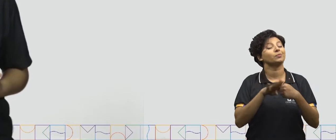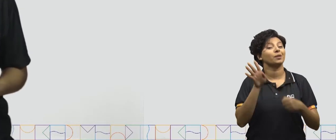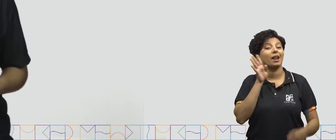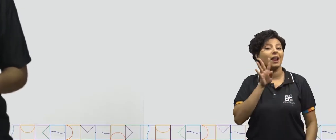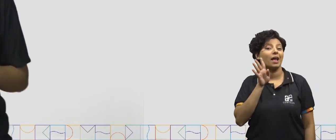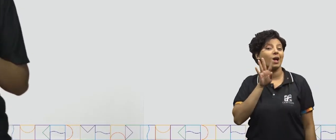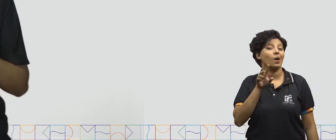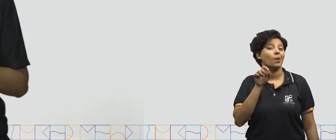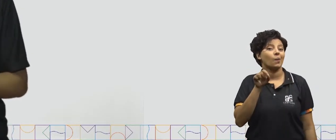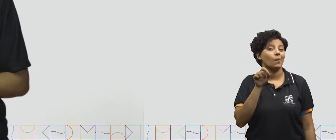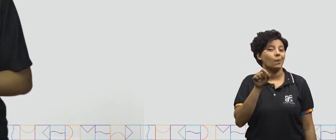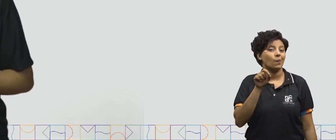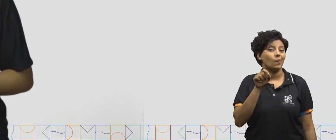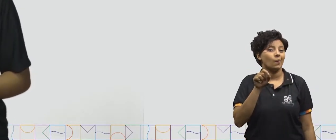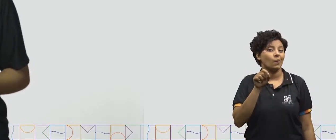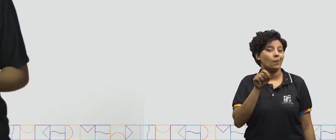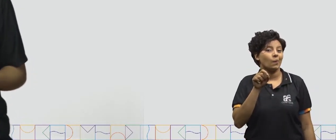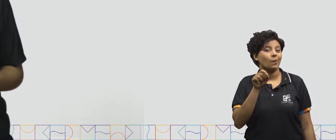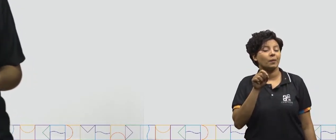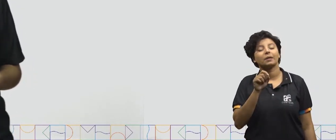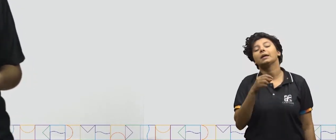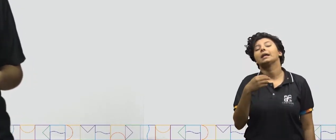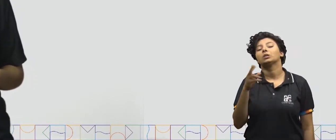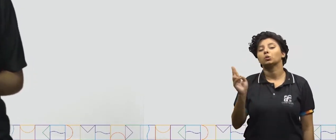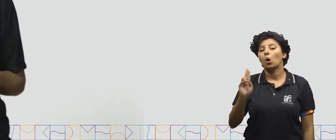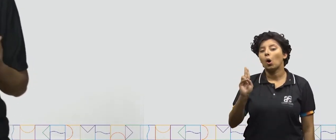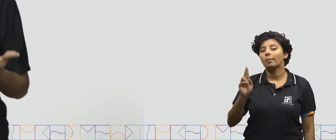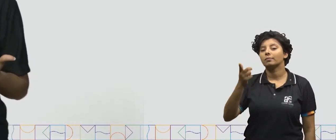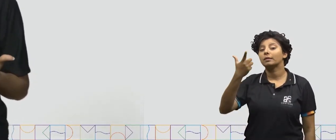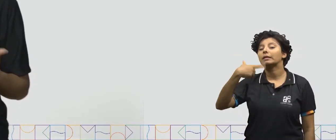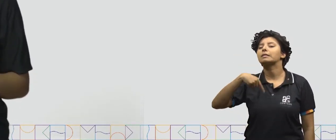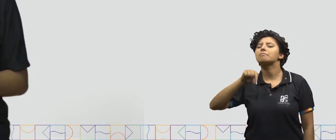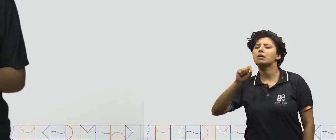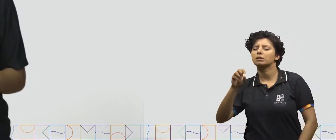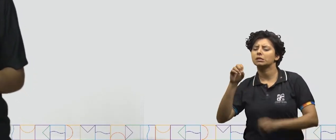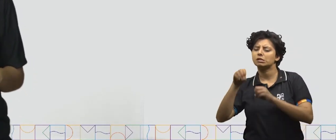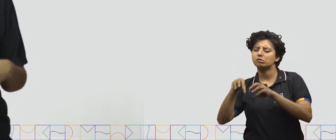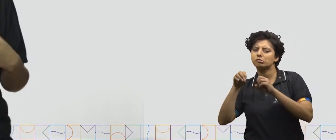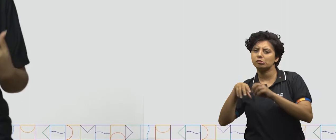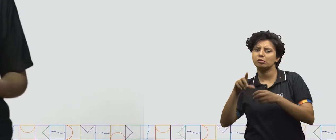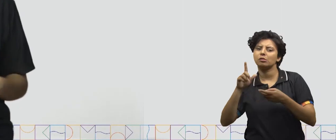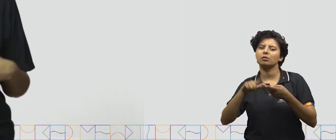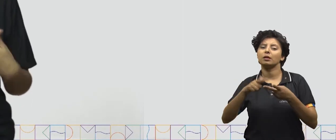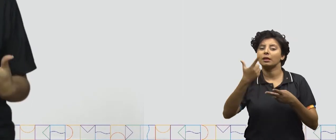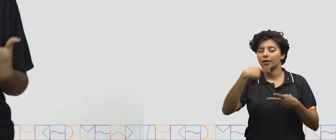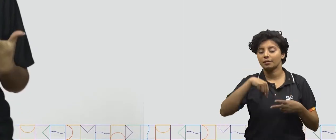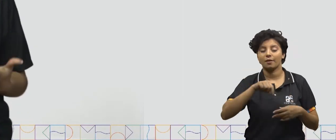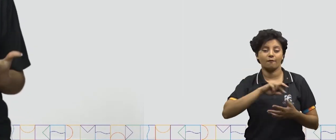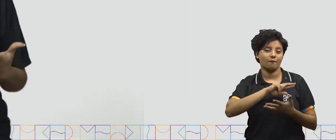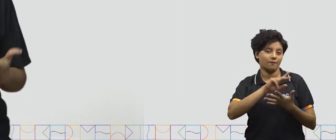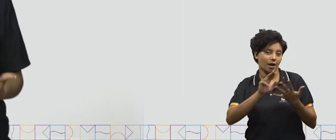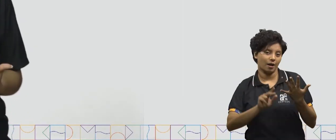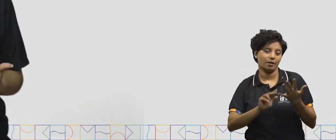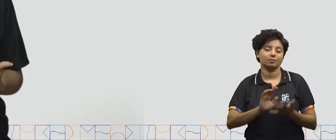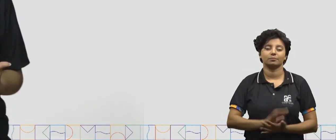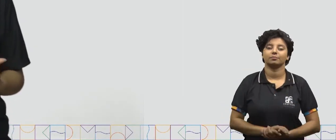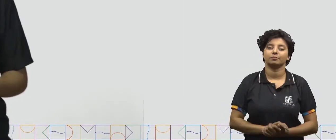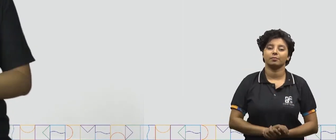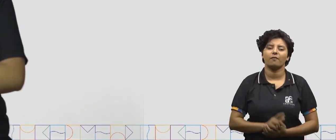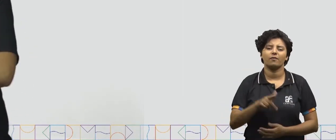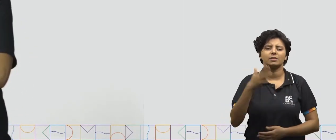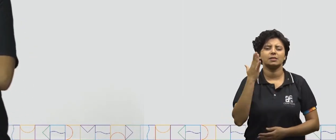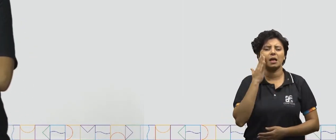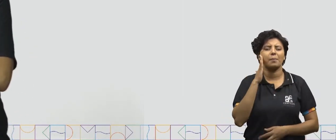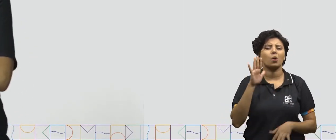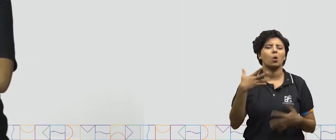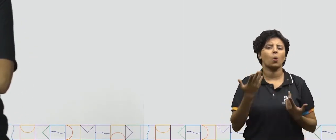super legal, que nomeia quem lhe ensina a ler, escrever, enfim, que lhe ensina tantas coisas legais.